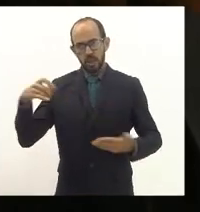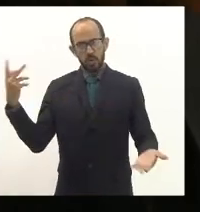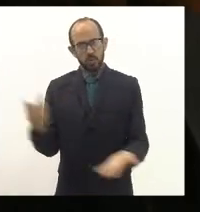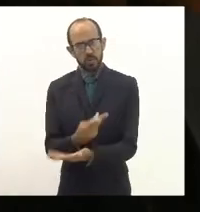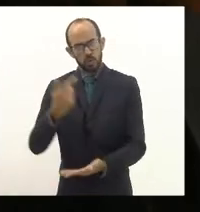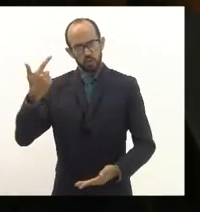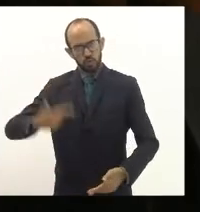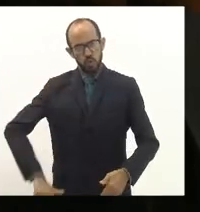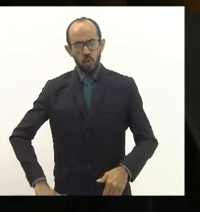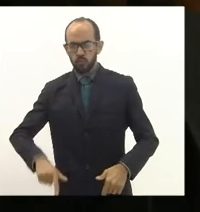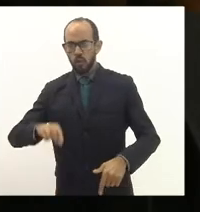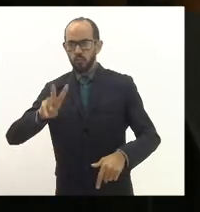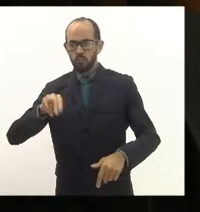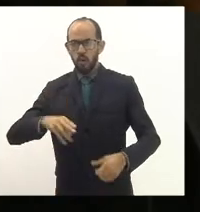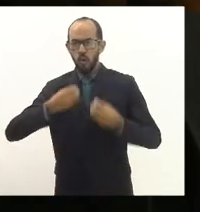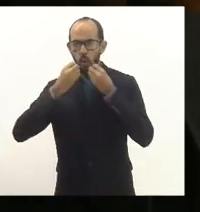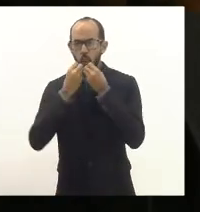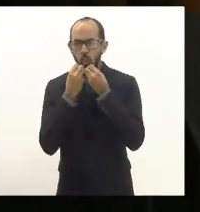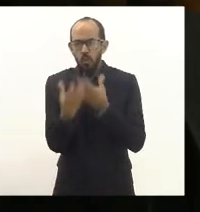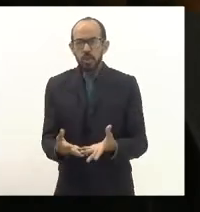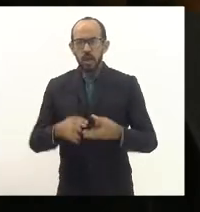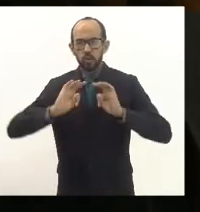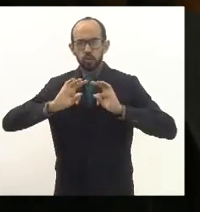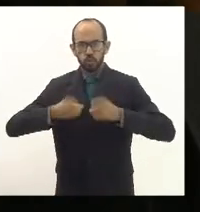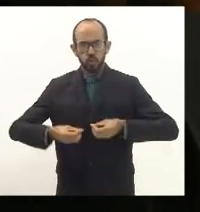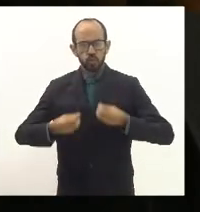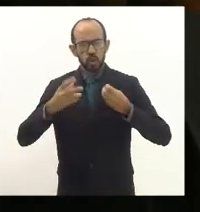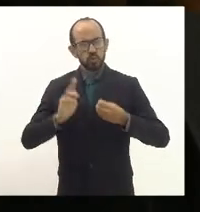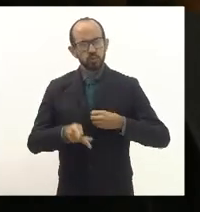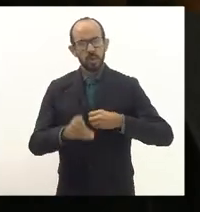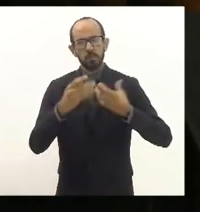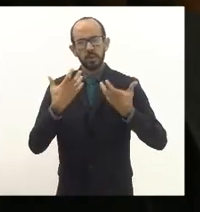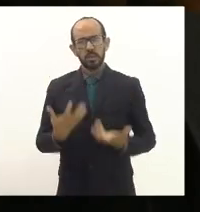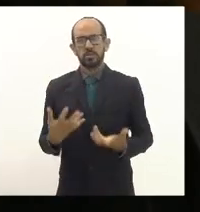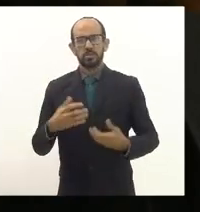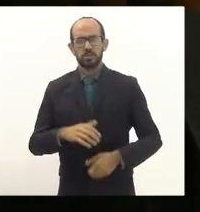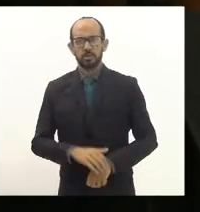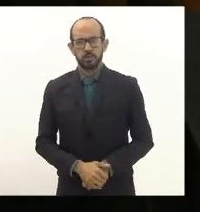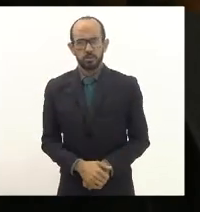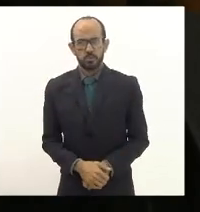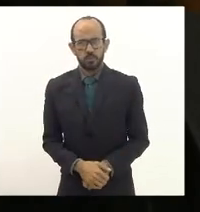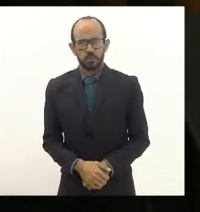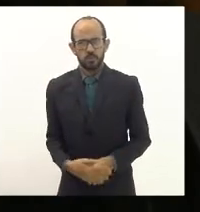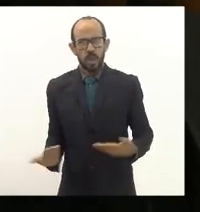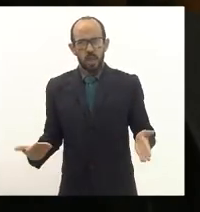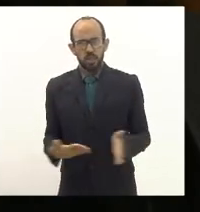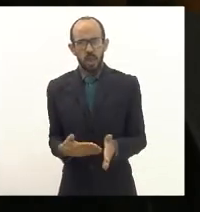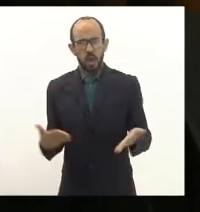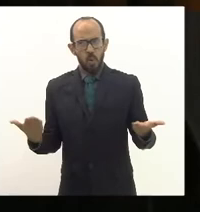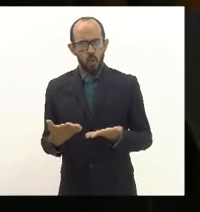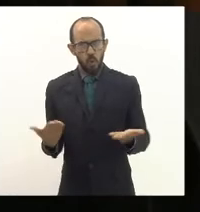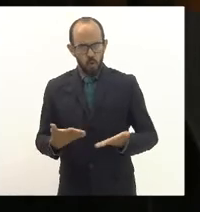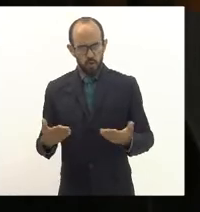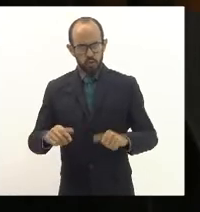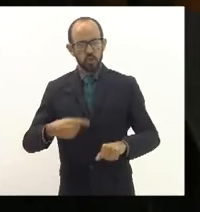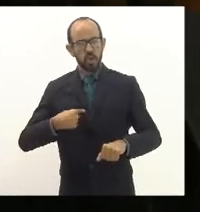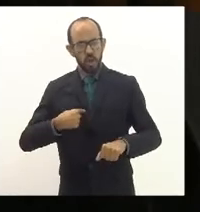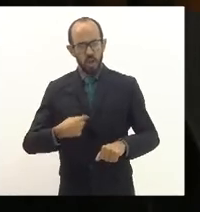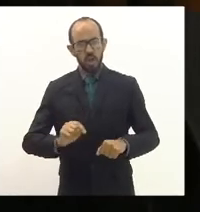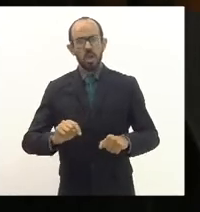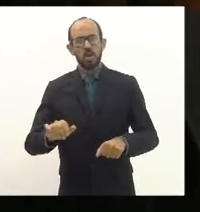minha alma e vou falar tudo o que eu sempre quis falar. Até hoje eu joguei nas quatro